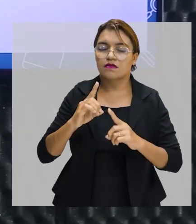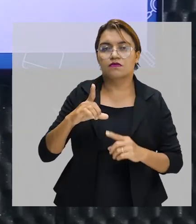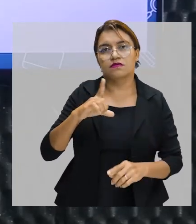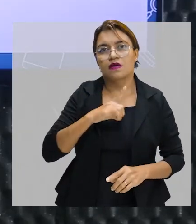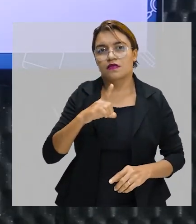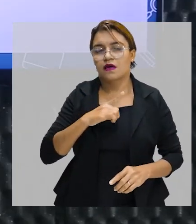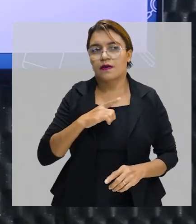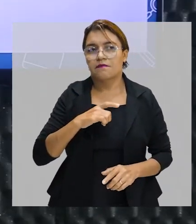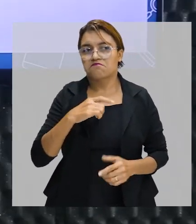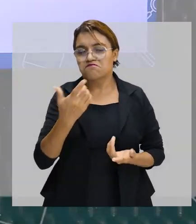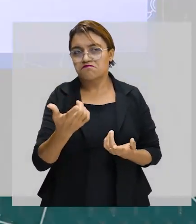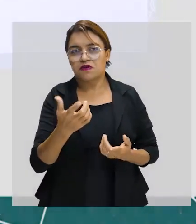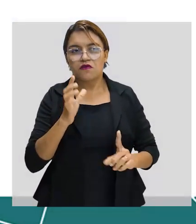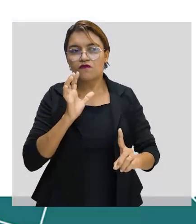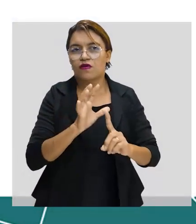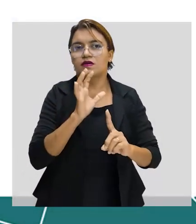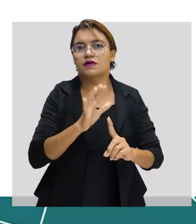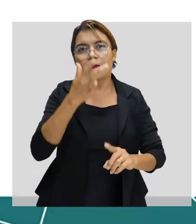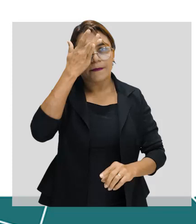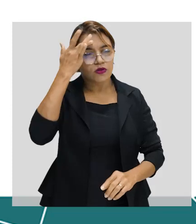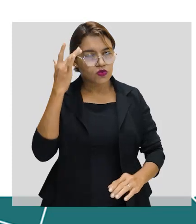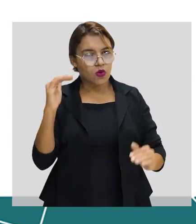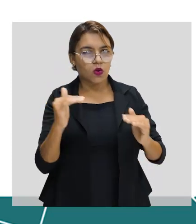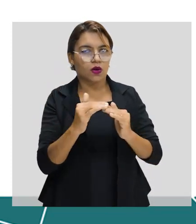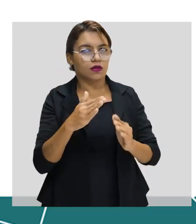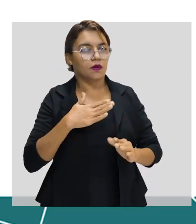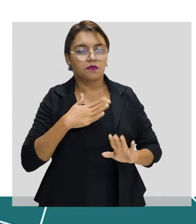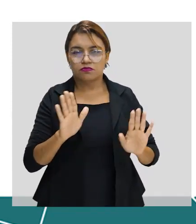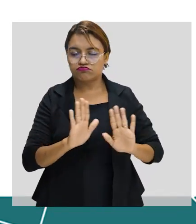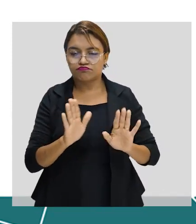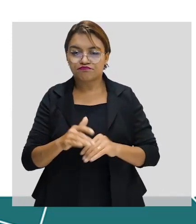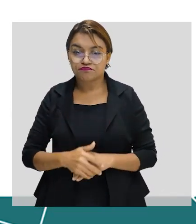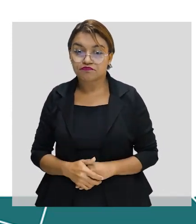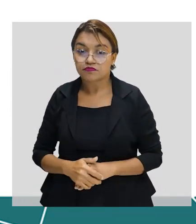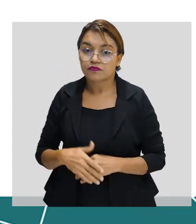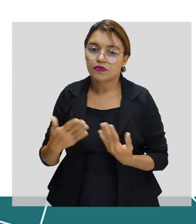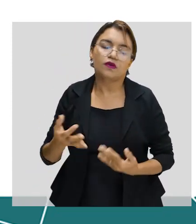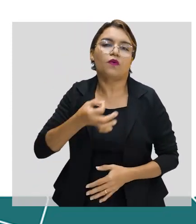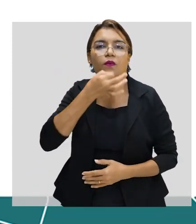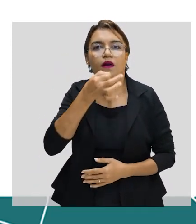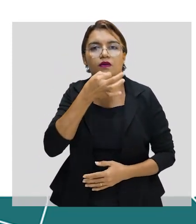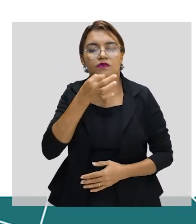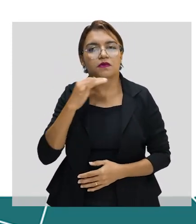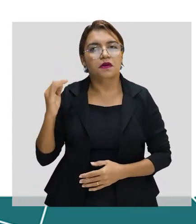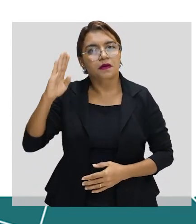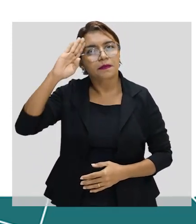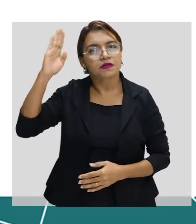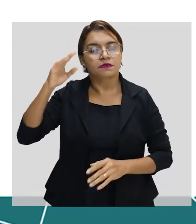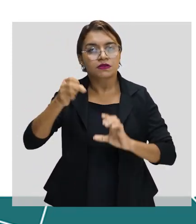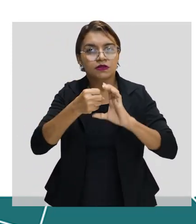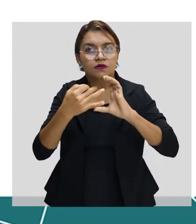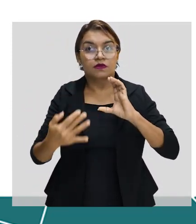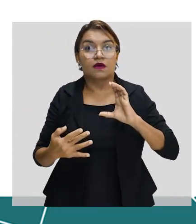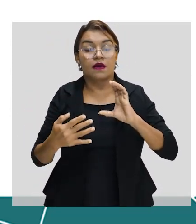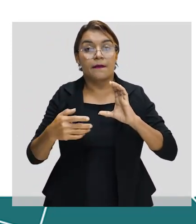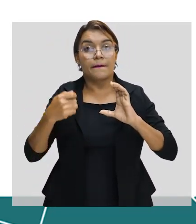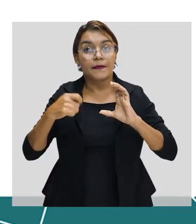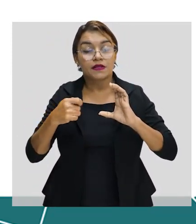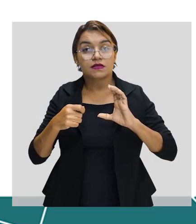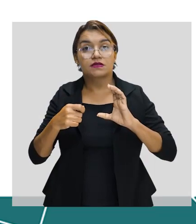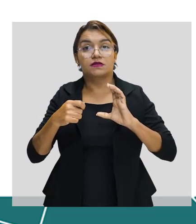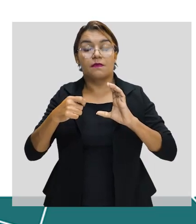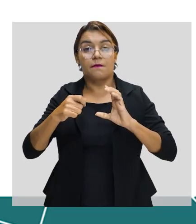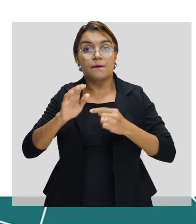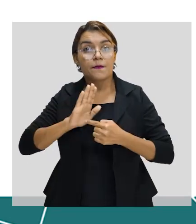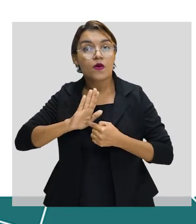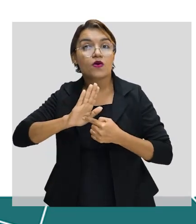bom? Agora, o argumentativo é aquele que tem como principais características defender uma